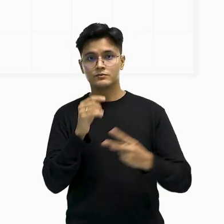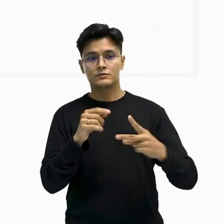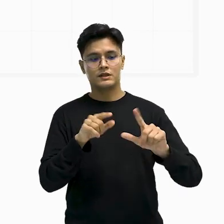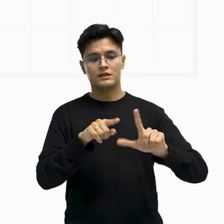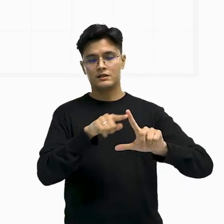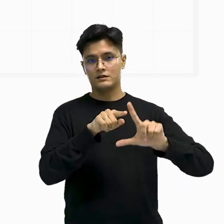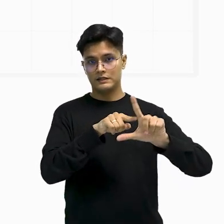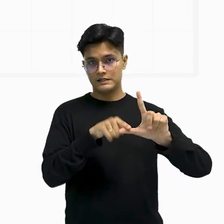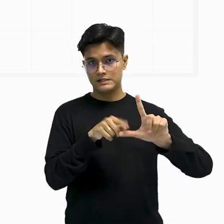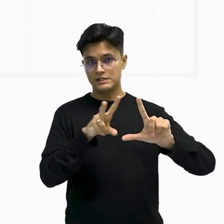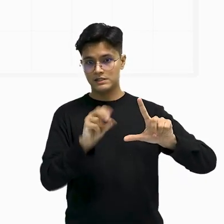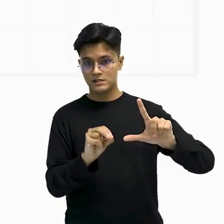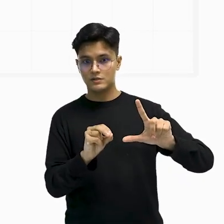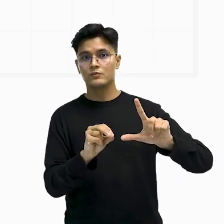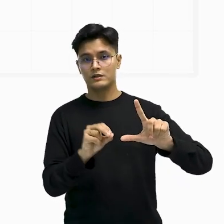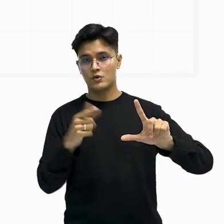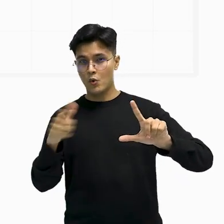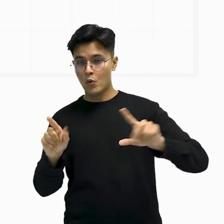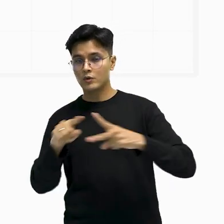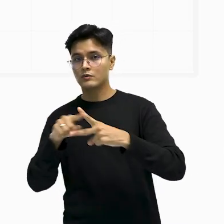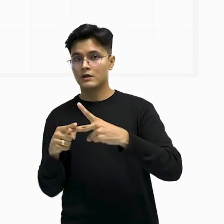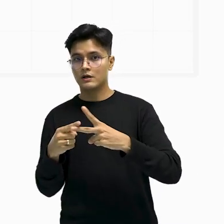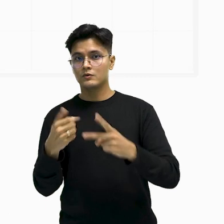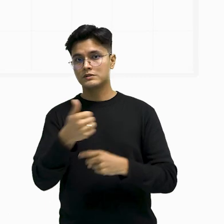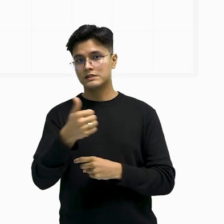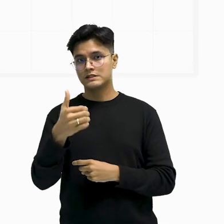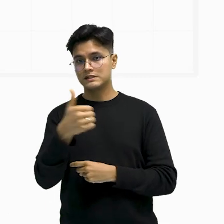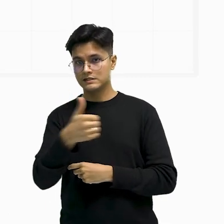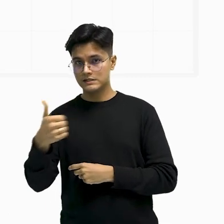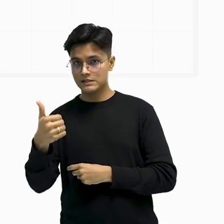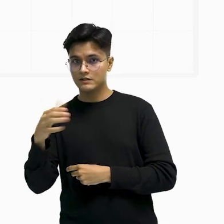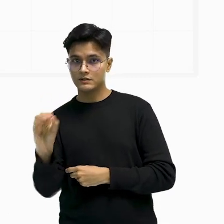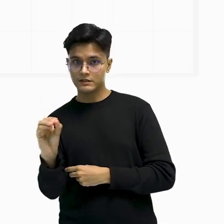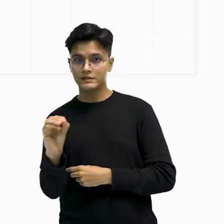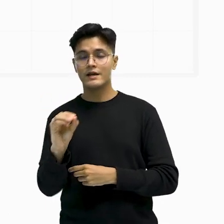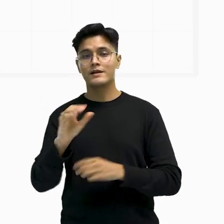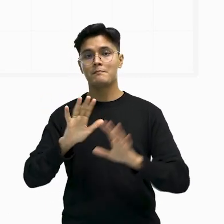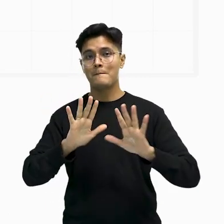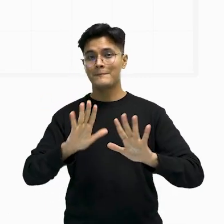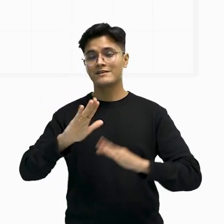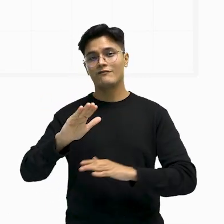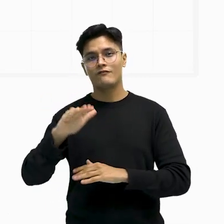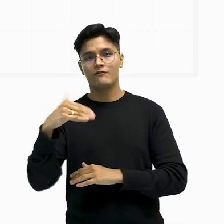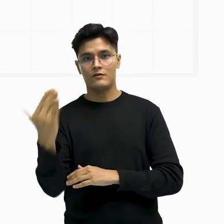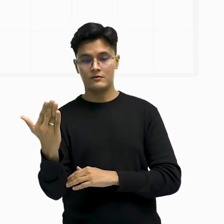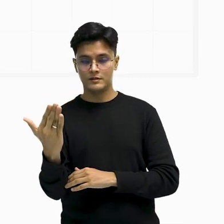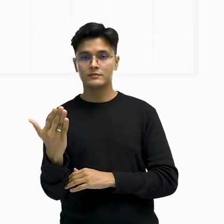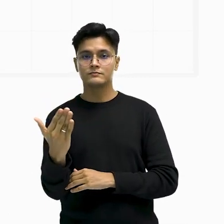graus, 110, na parte externa. Então, esse outro ângulo, eu